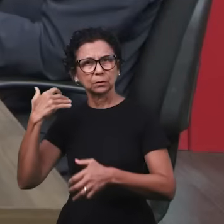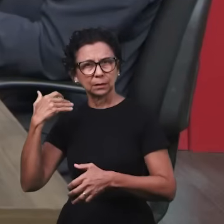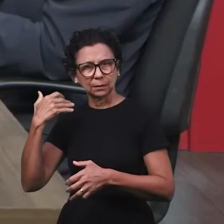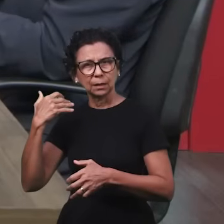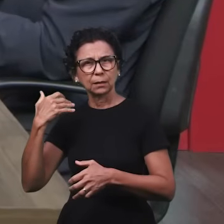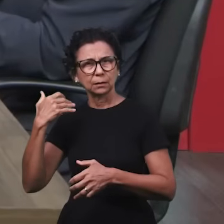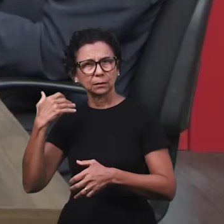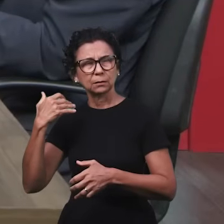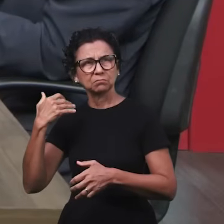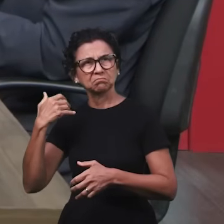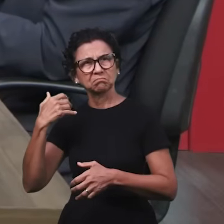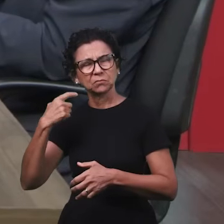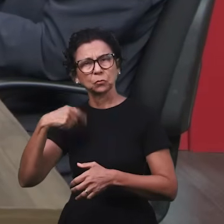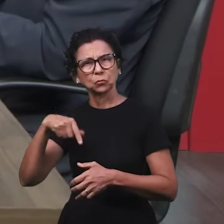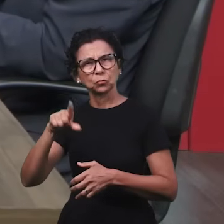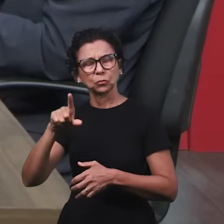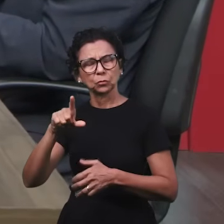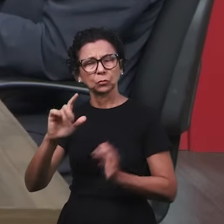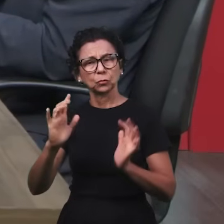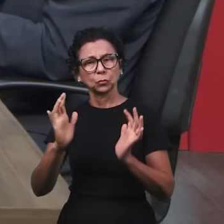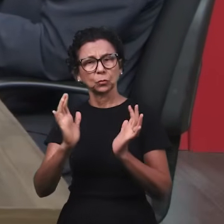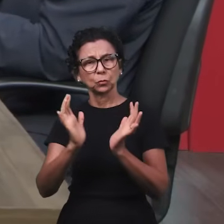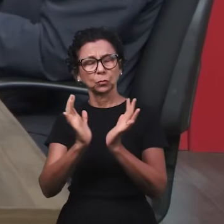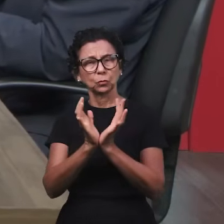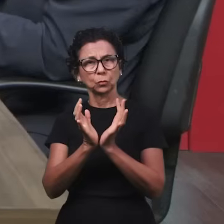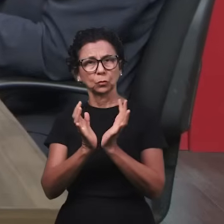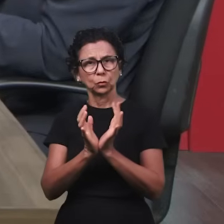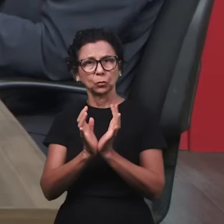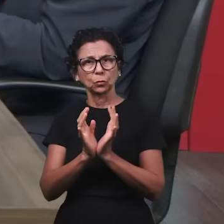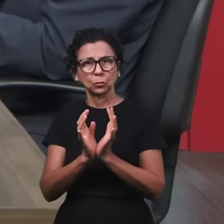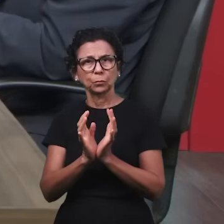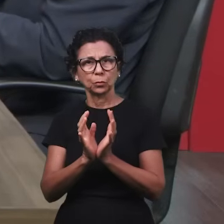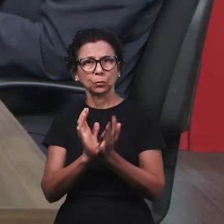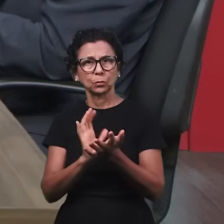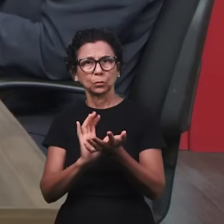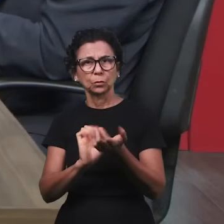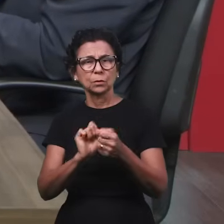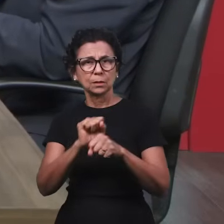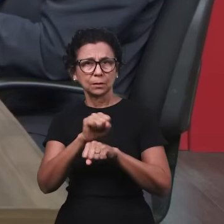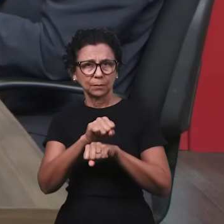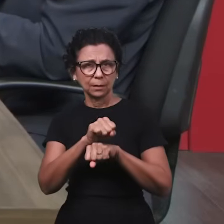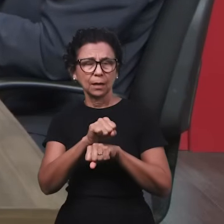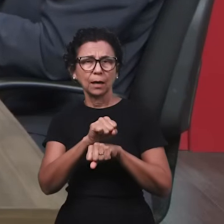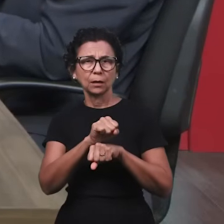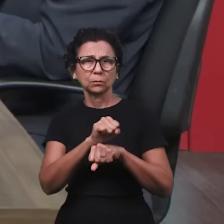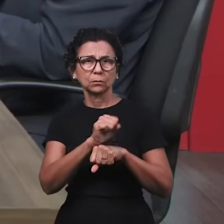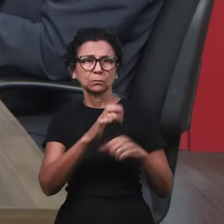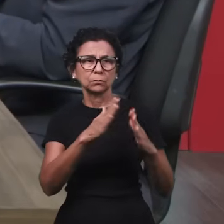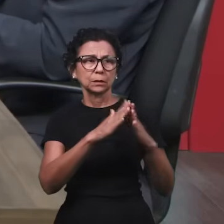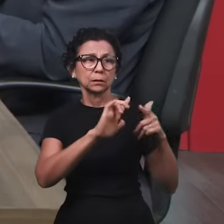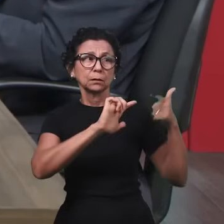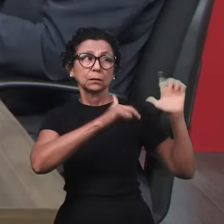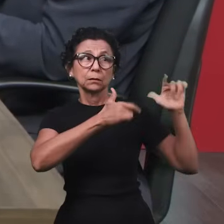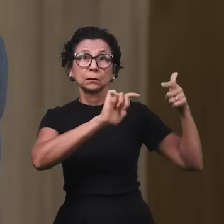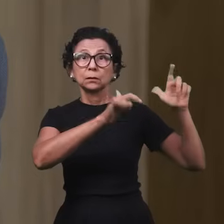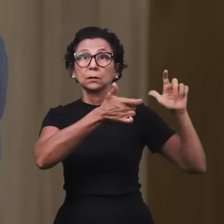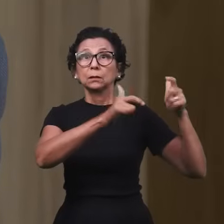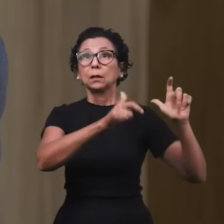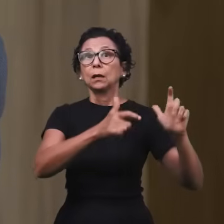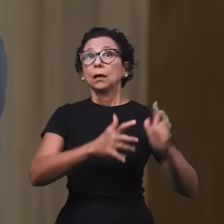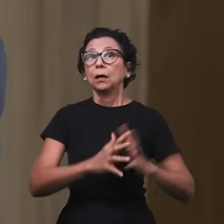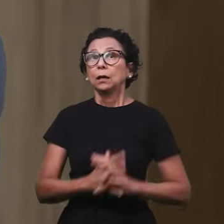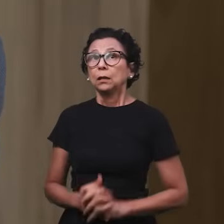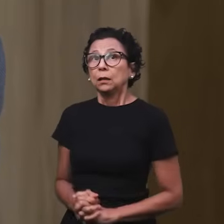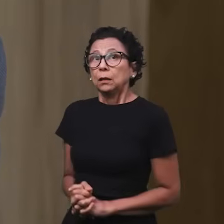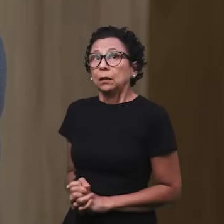grupo de seminaristas de um seminário teológico de uma igreja evangélica tradicional, e eles ficaram maravilhados